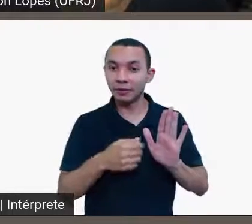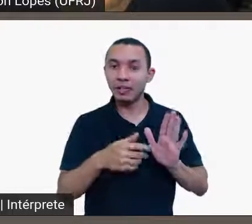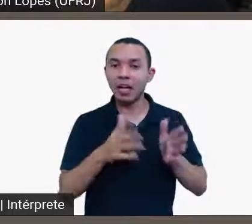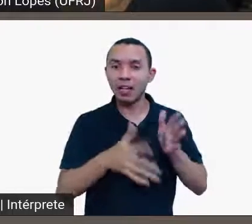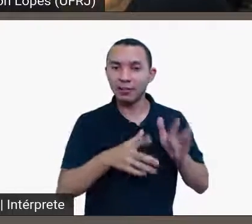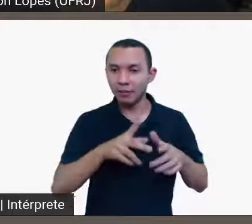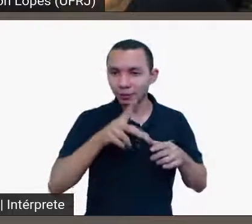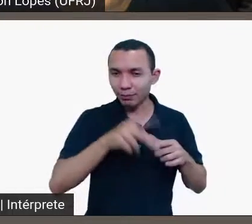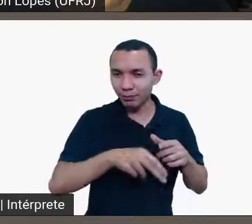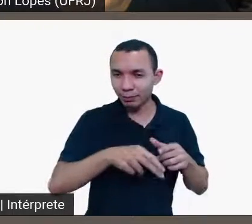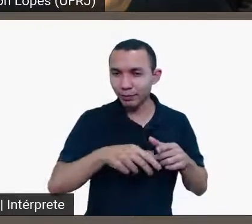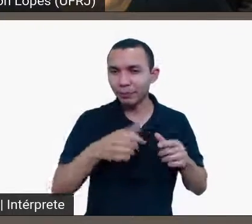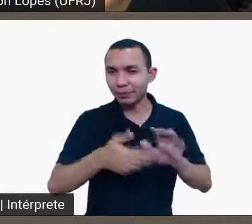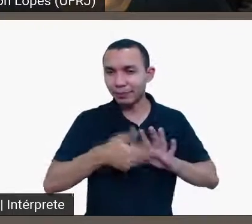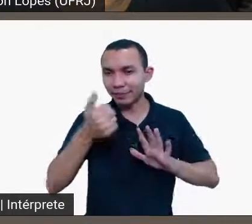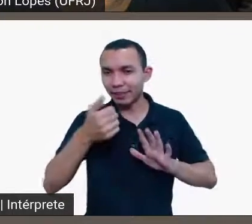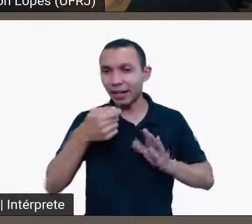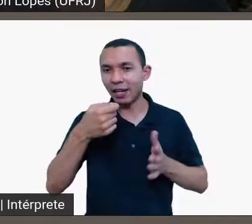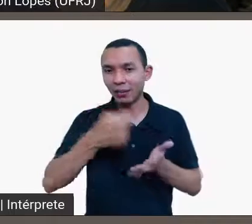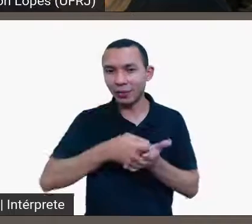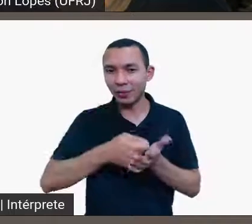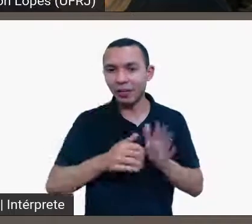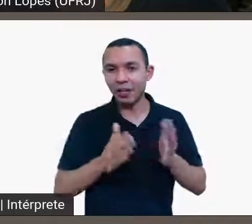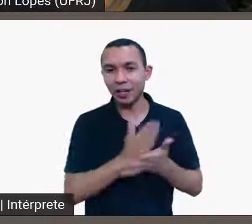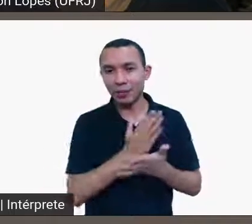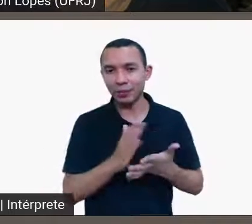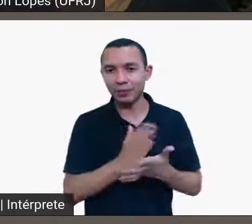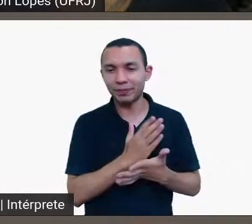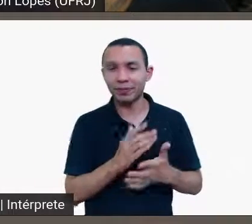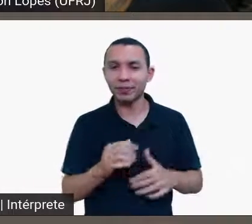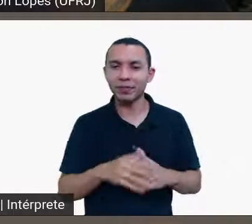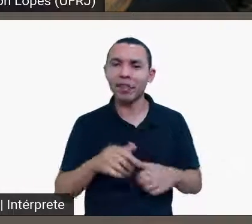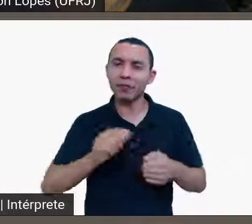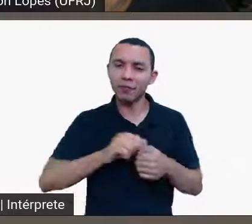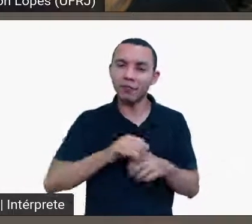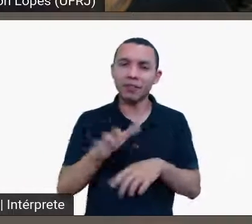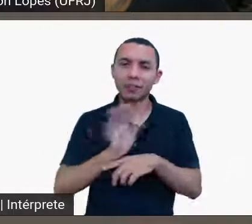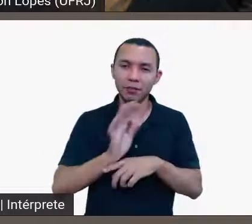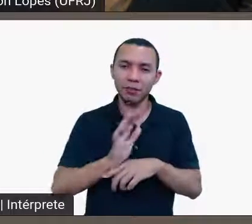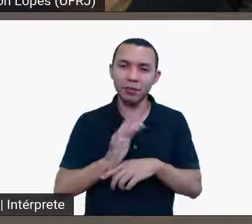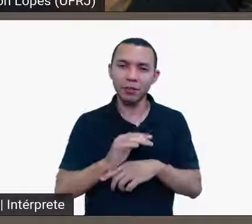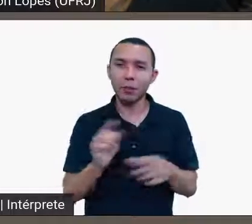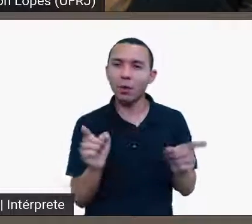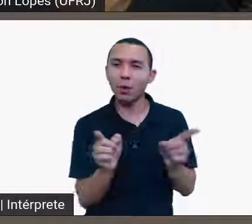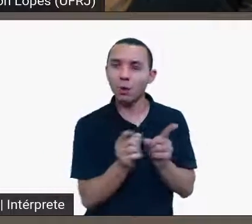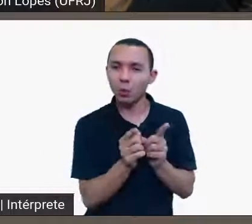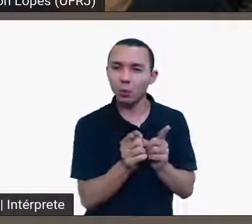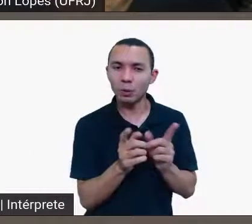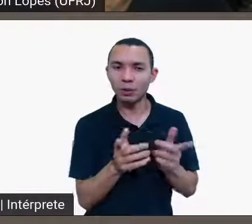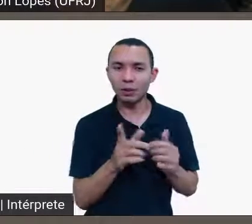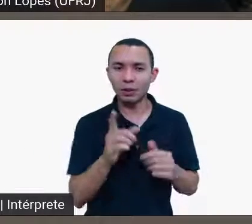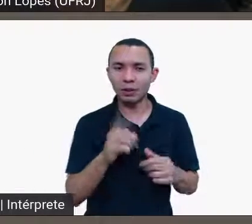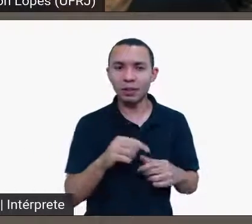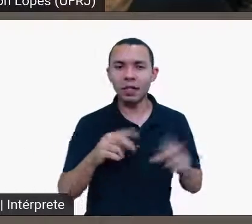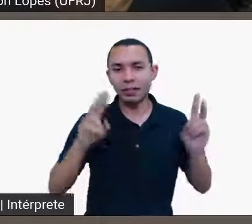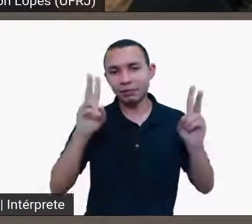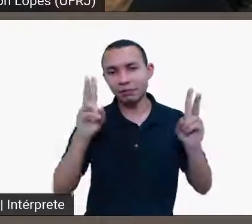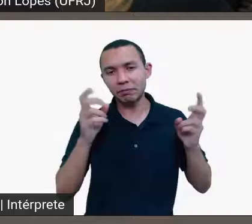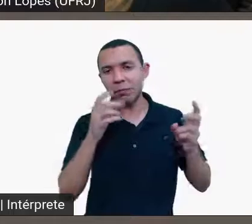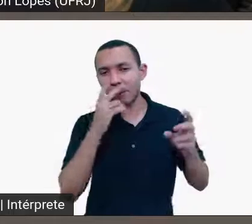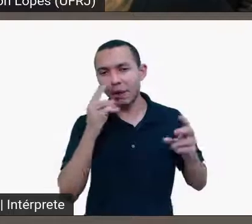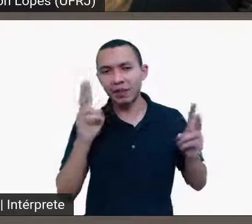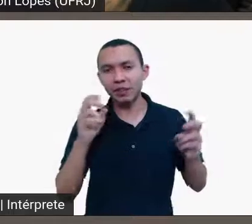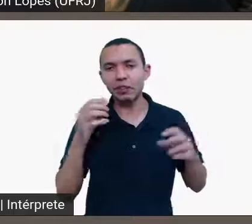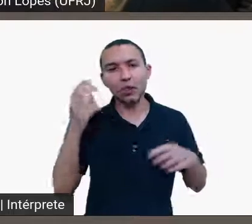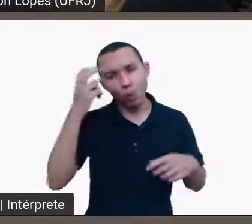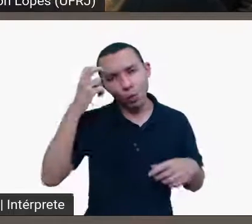E, ao mesmo tempo, iniciativas para produção de filmes de curta-metragem de caráter, entre aspas, cultural, que